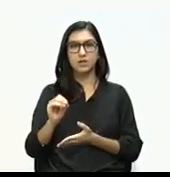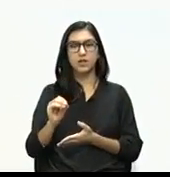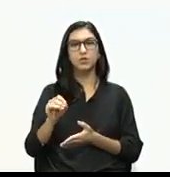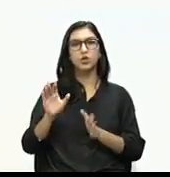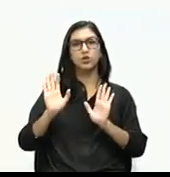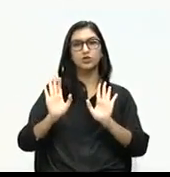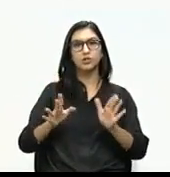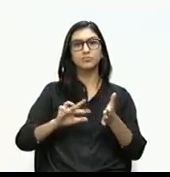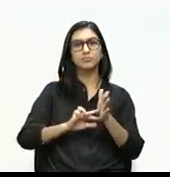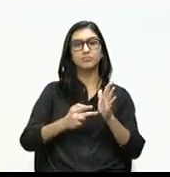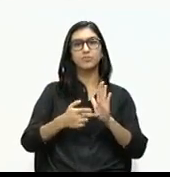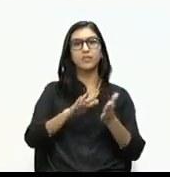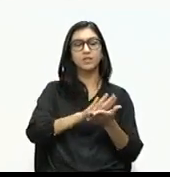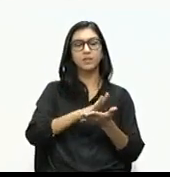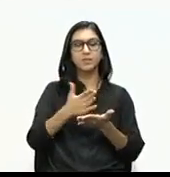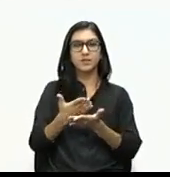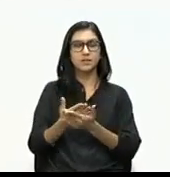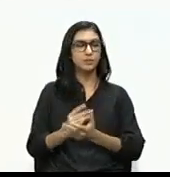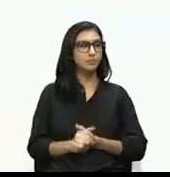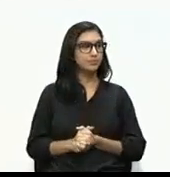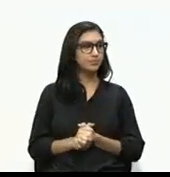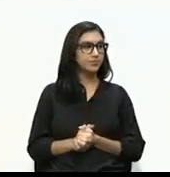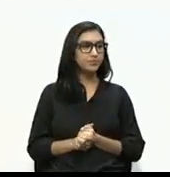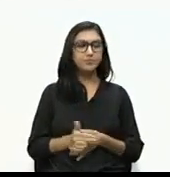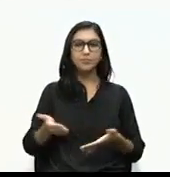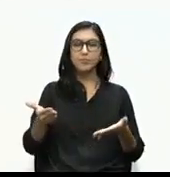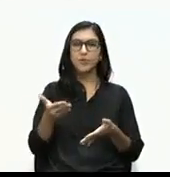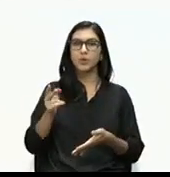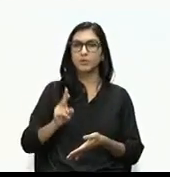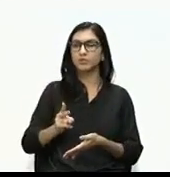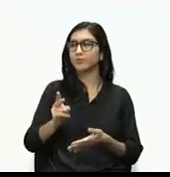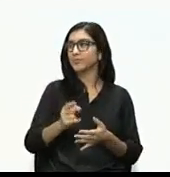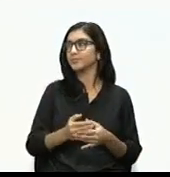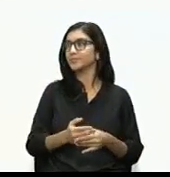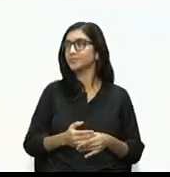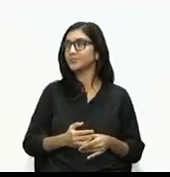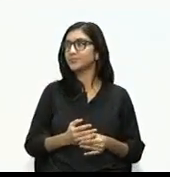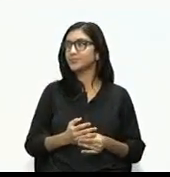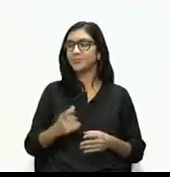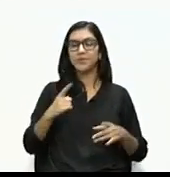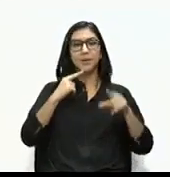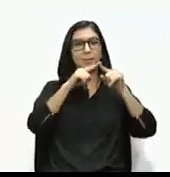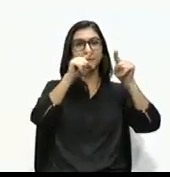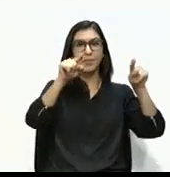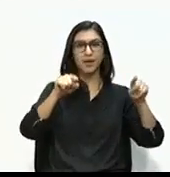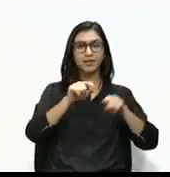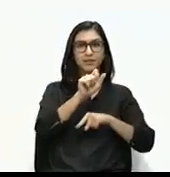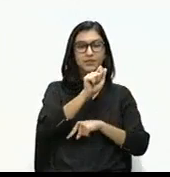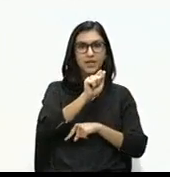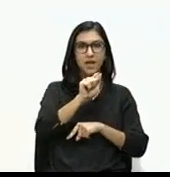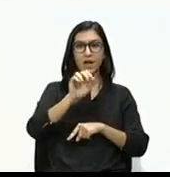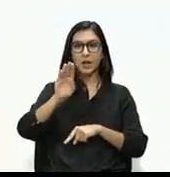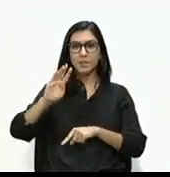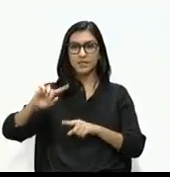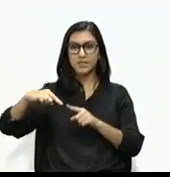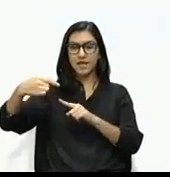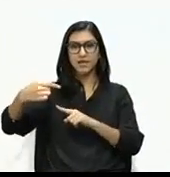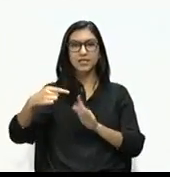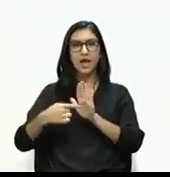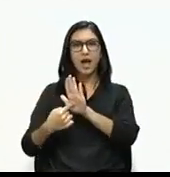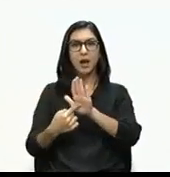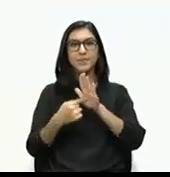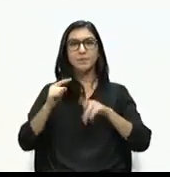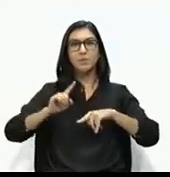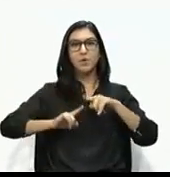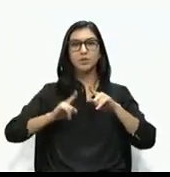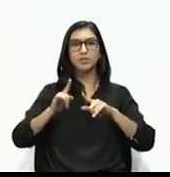nos remete a essa interpretação. Agora, vamos dar continuidade. As matrizes A e B seguintes apresentam a